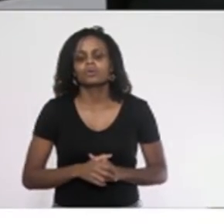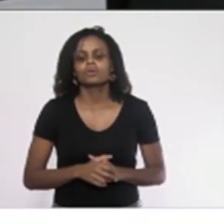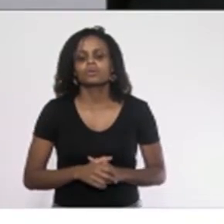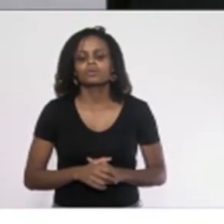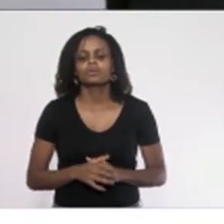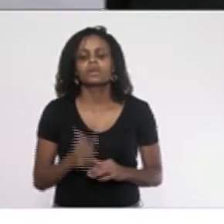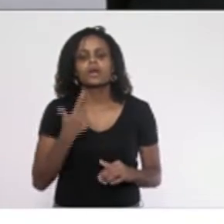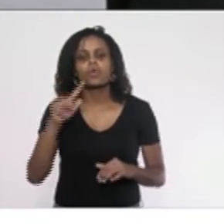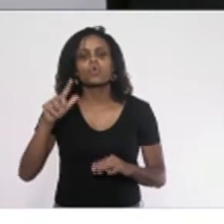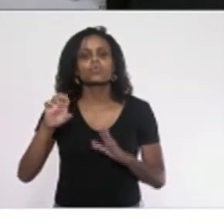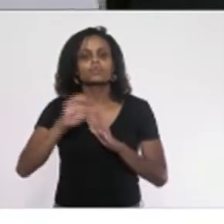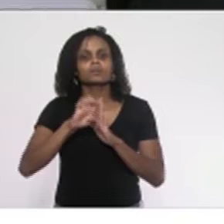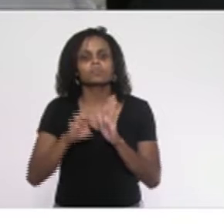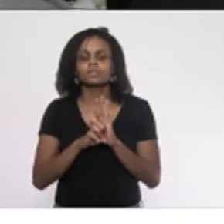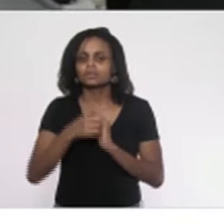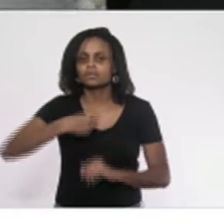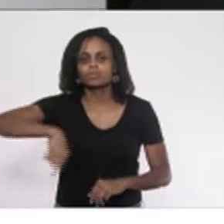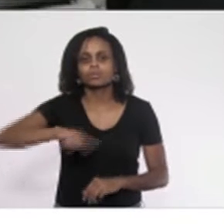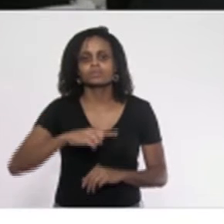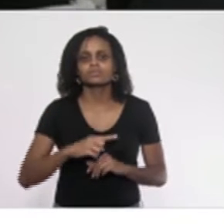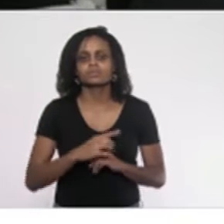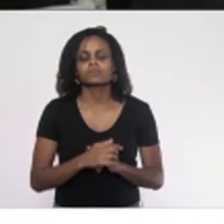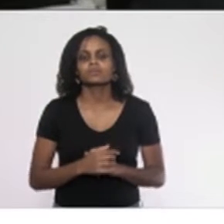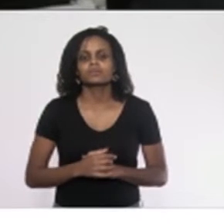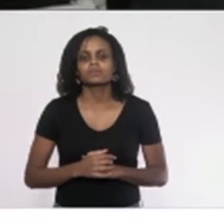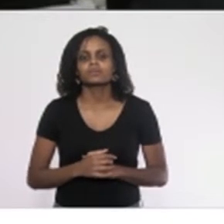A outra emenda nossa